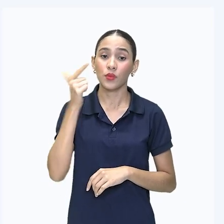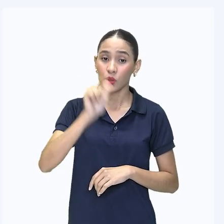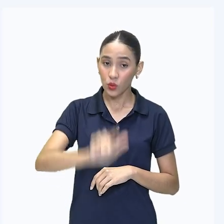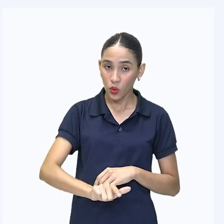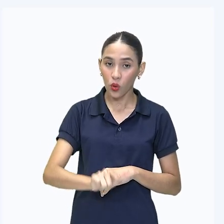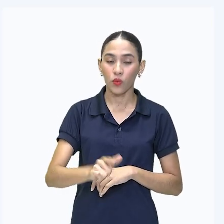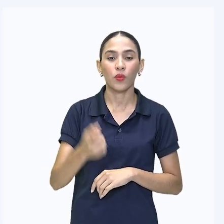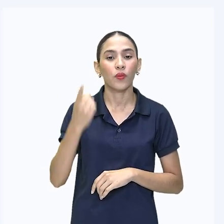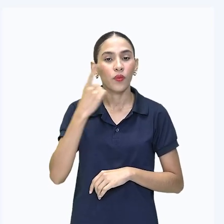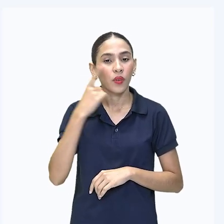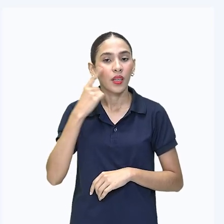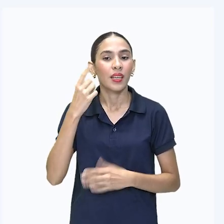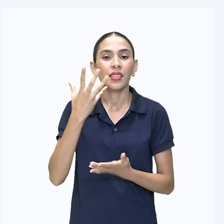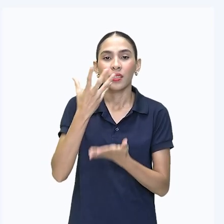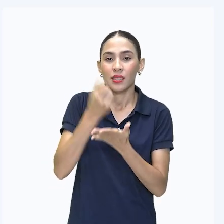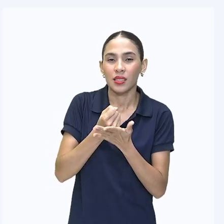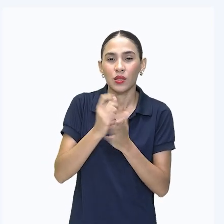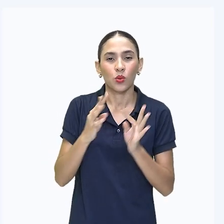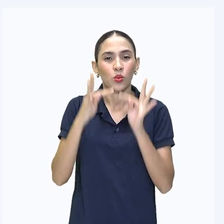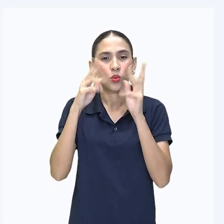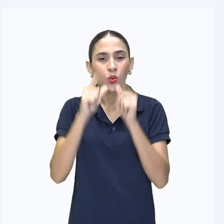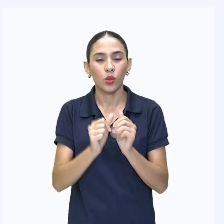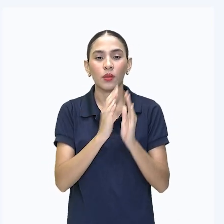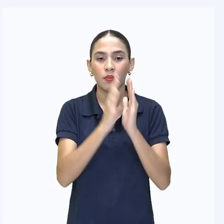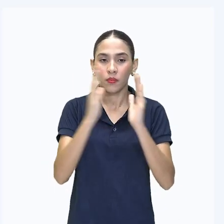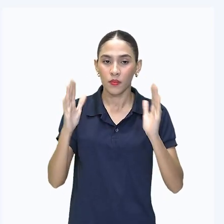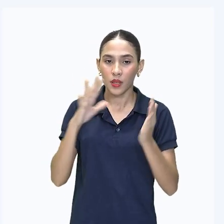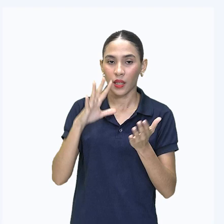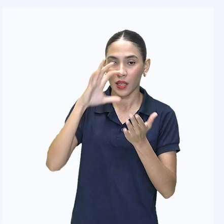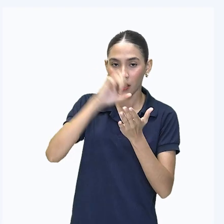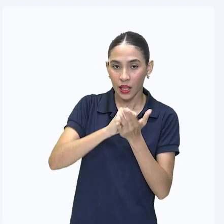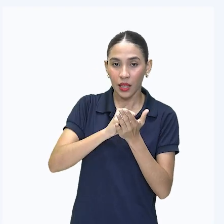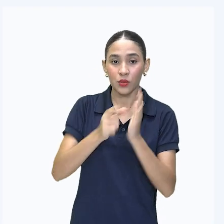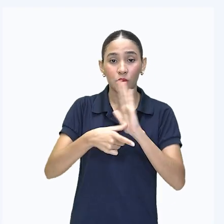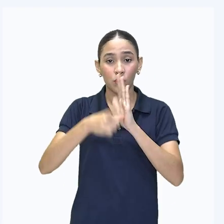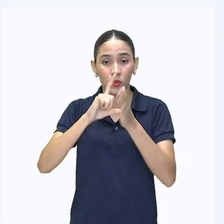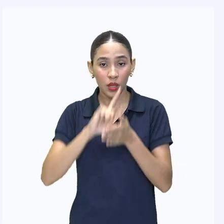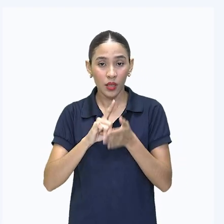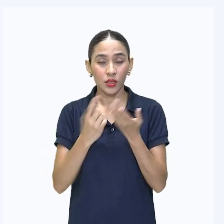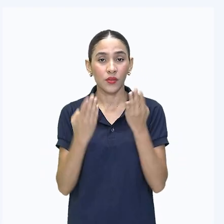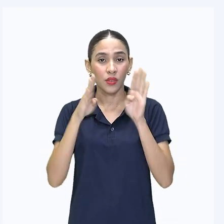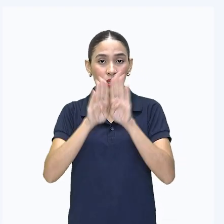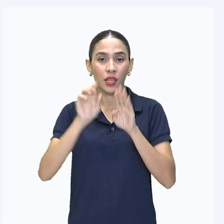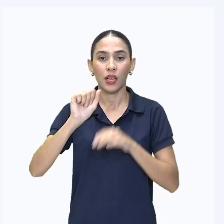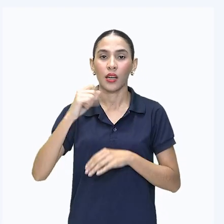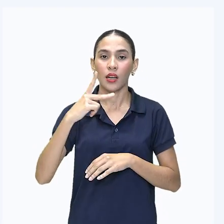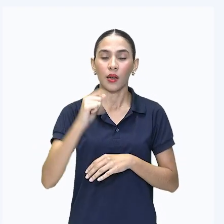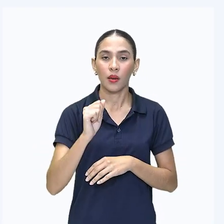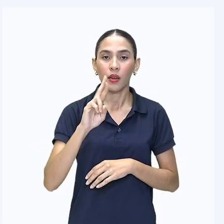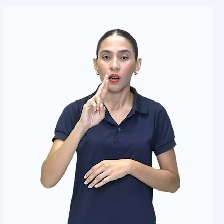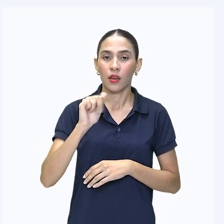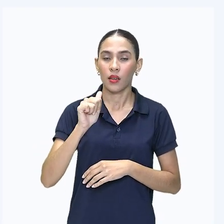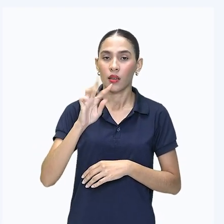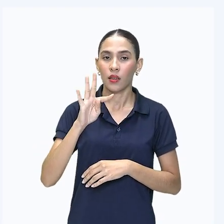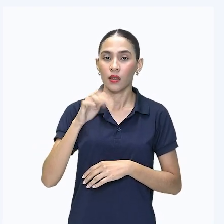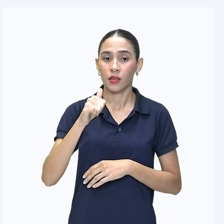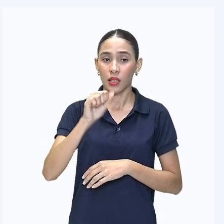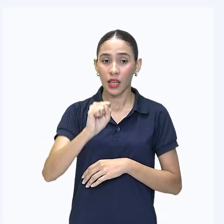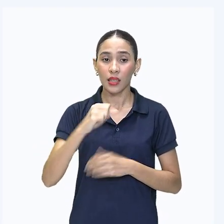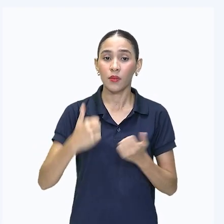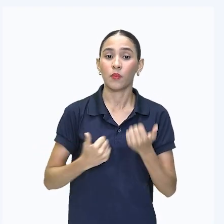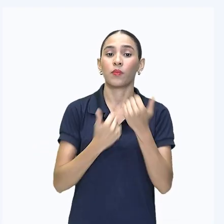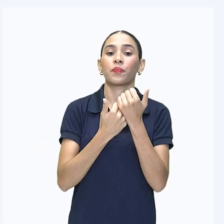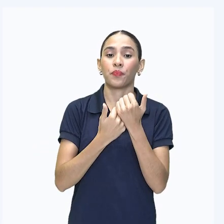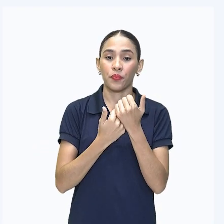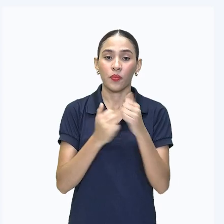de novo, né? Certifique-se de ter salvado todas as operações de cadastro e antes de fechar essa aparato, como a gente falou.